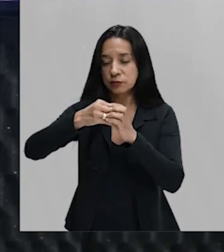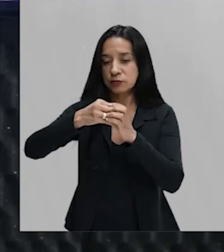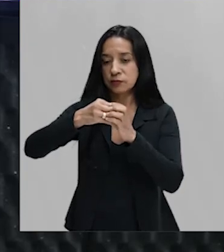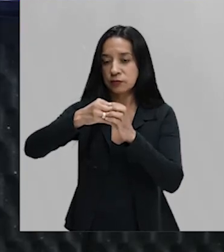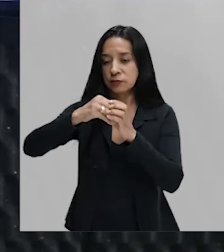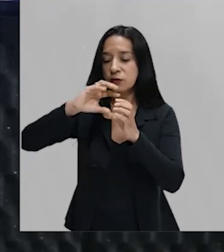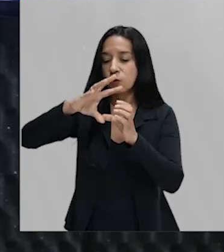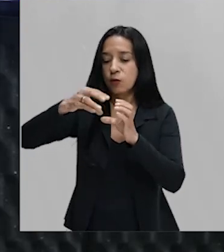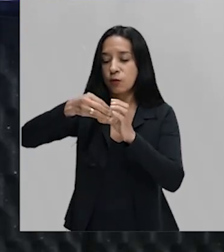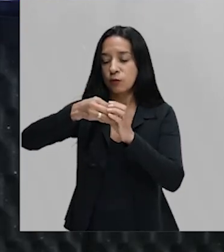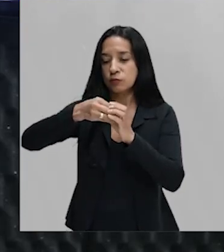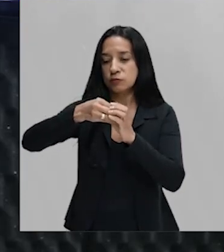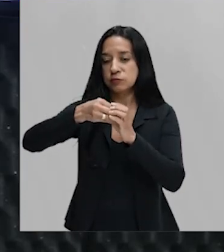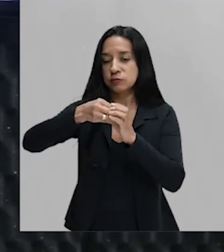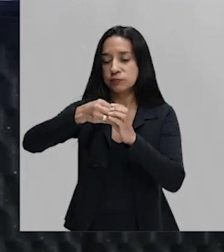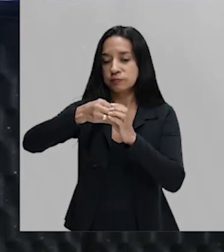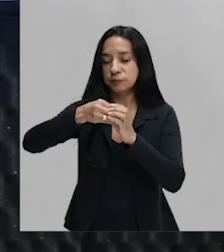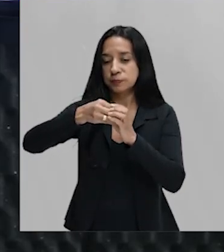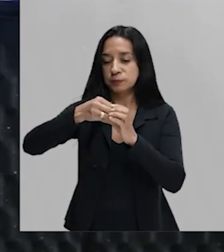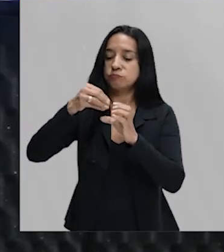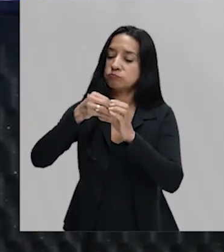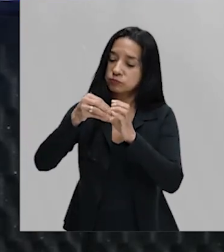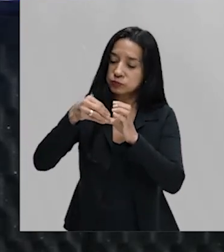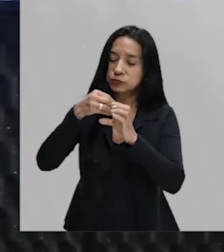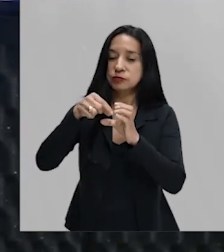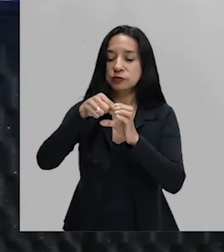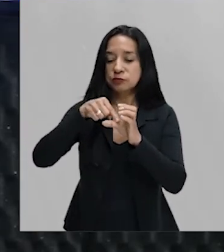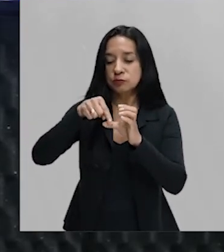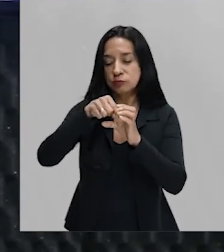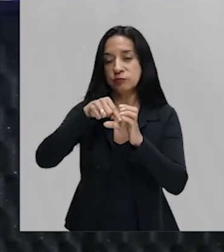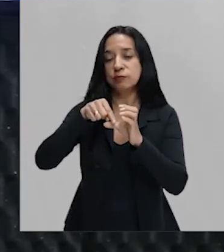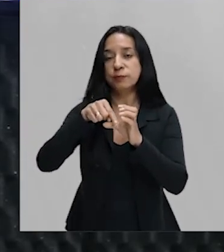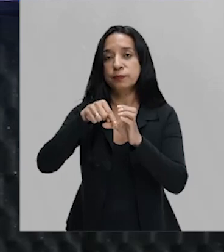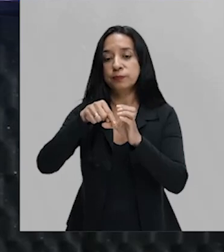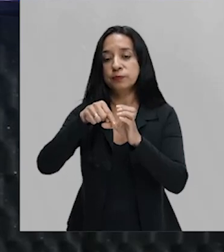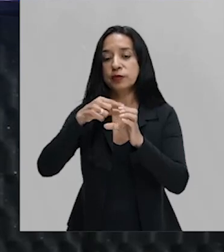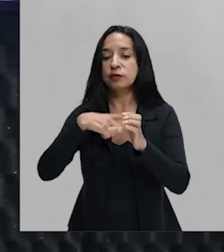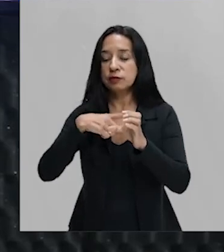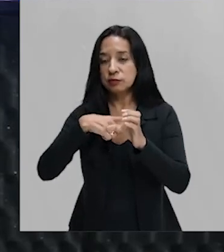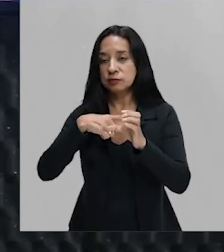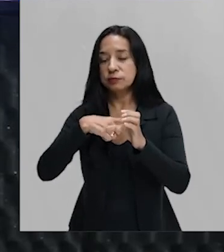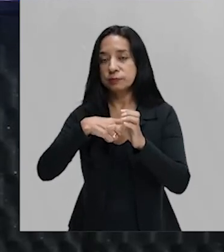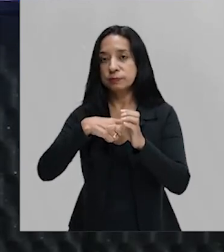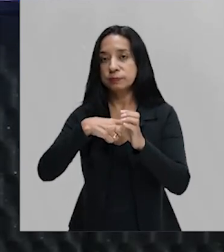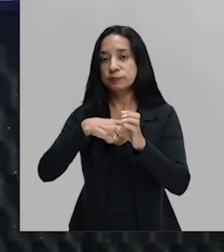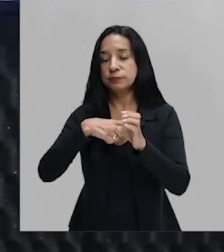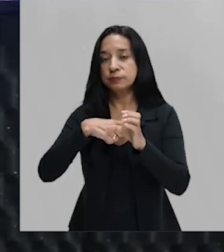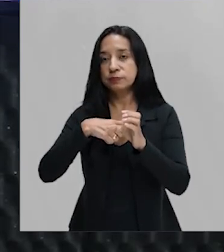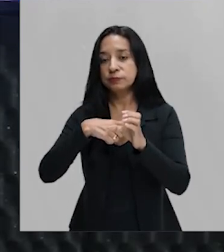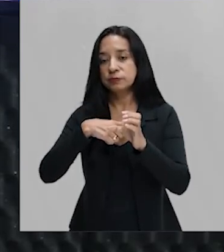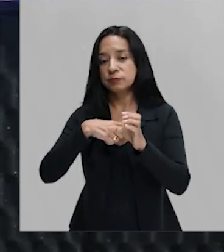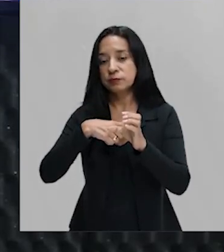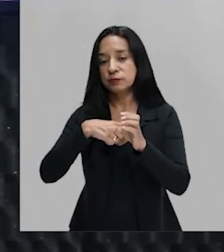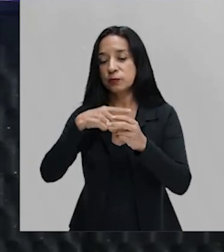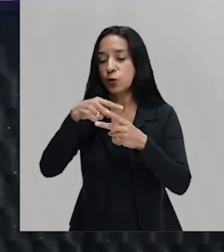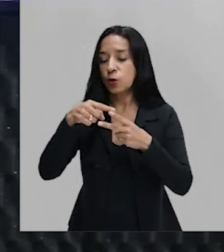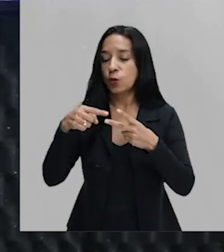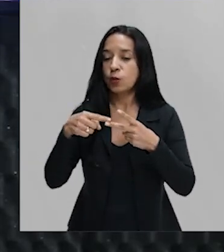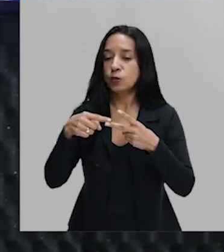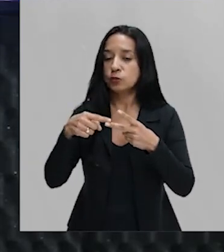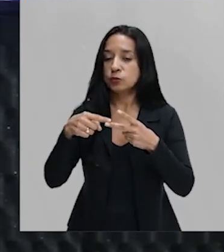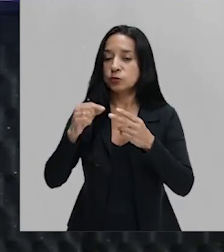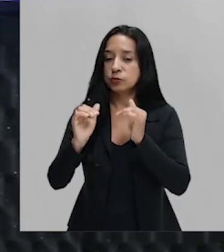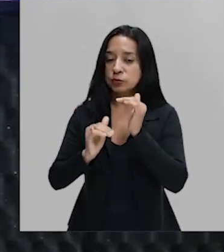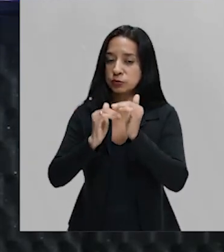que será jogada para dentro da célula. Agora, existem dois processos